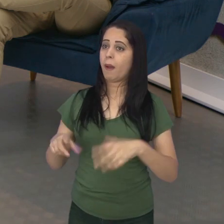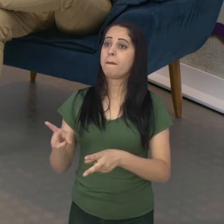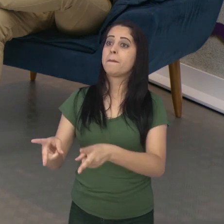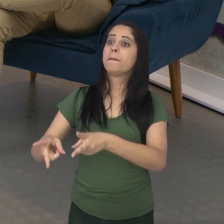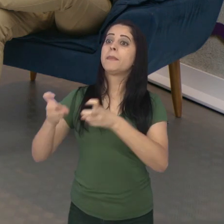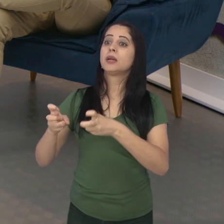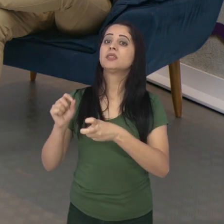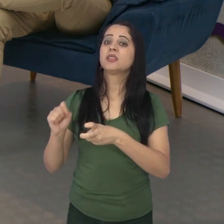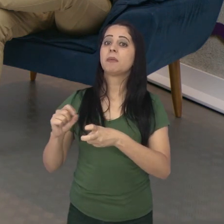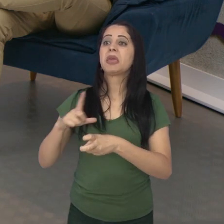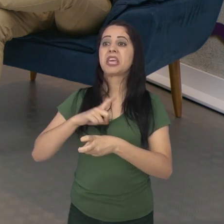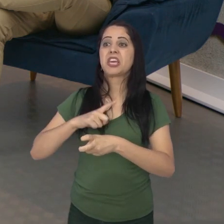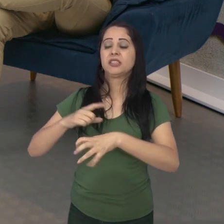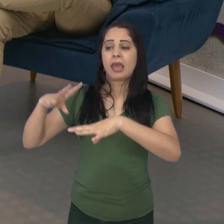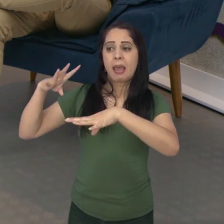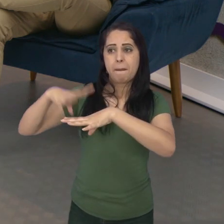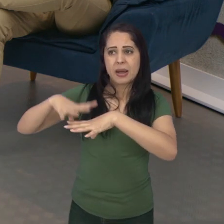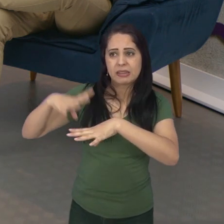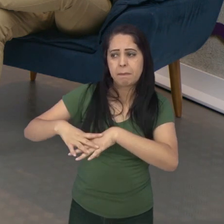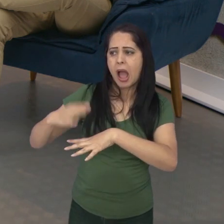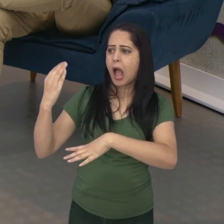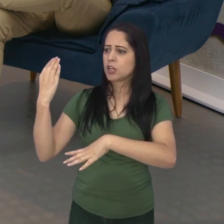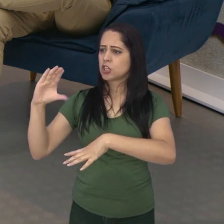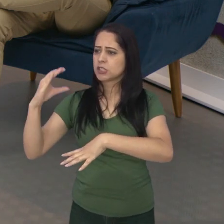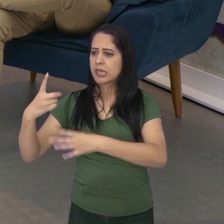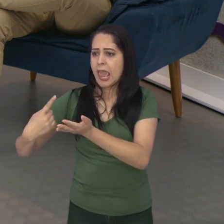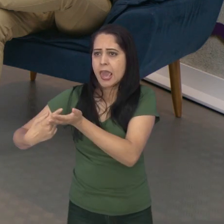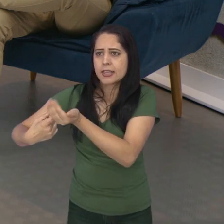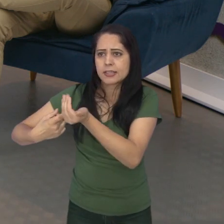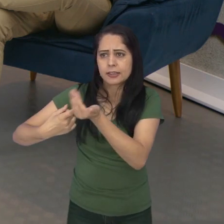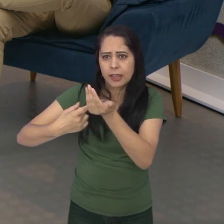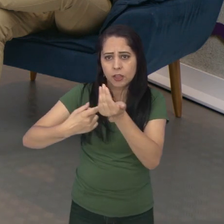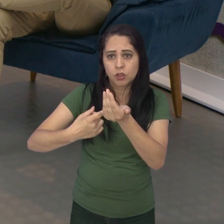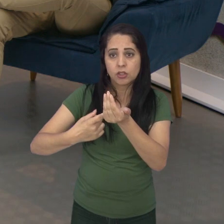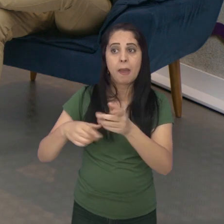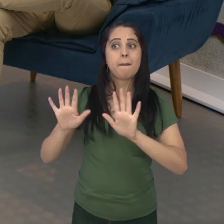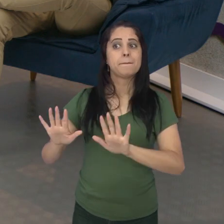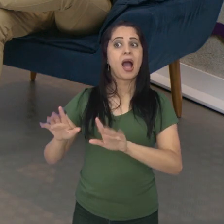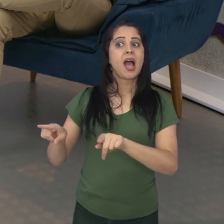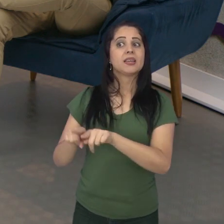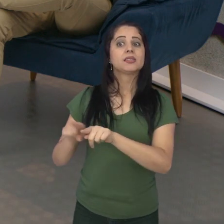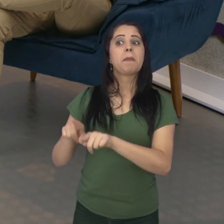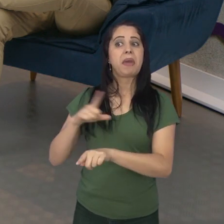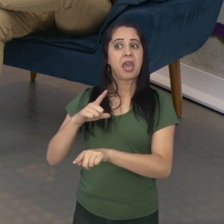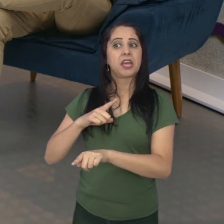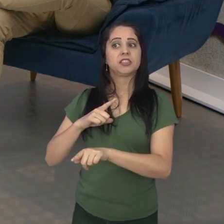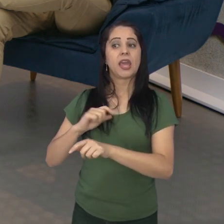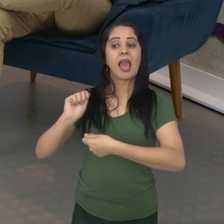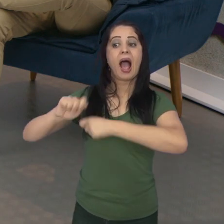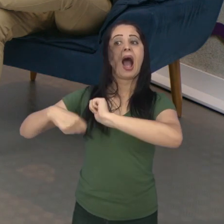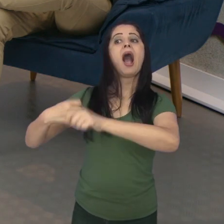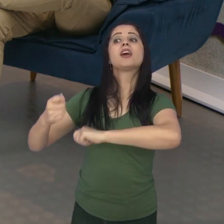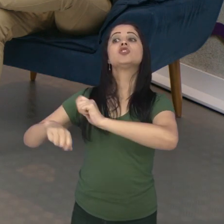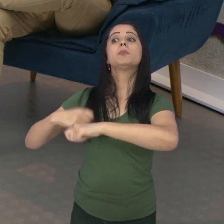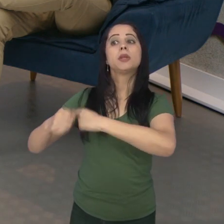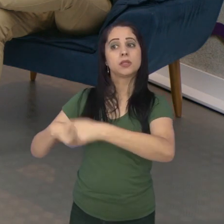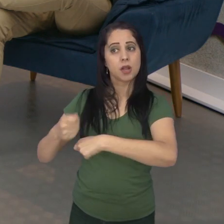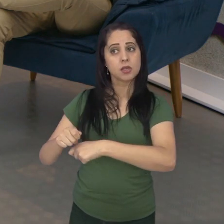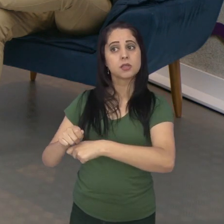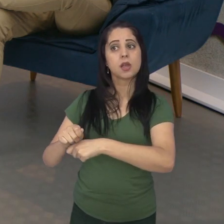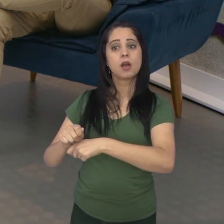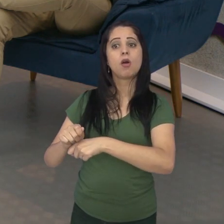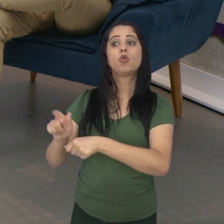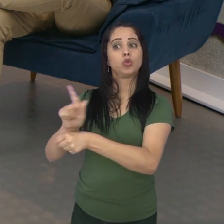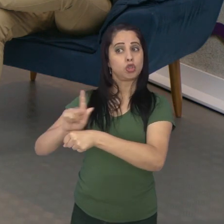Samuel, que é bastante cálculo, bastante ciência, tecnologia. Mas também tem uma parte de gestão importante, né? Sim, sim.